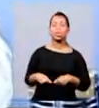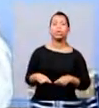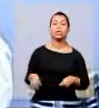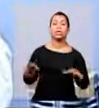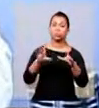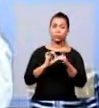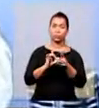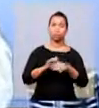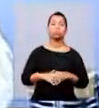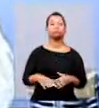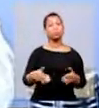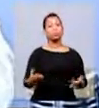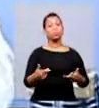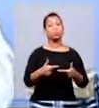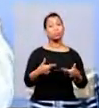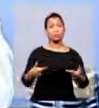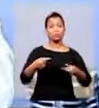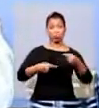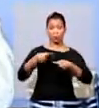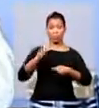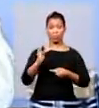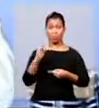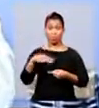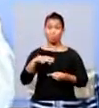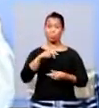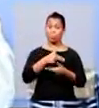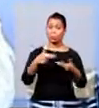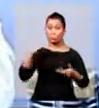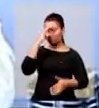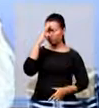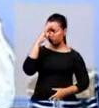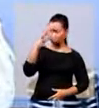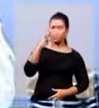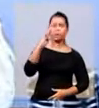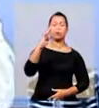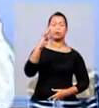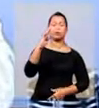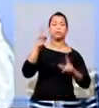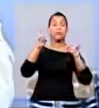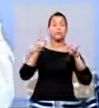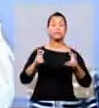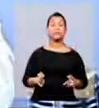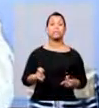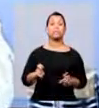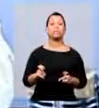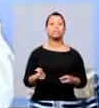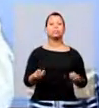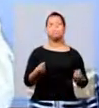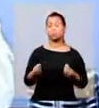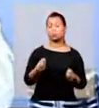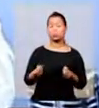principais temas, no sentido de que a gente possa estar qualificando e melhorando